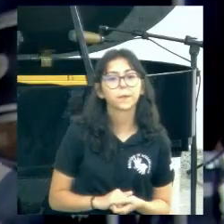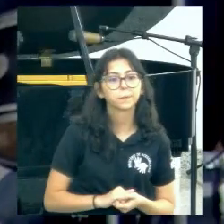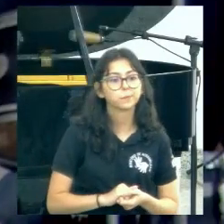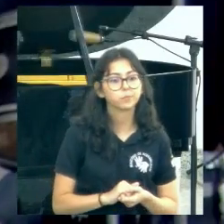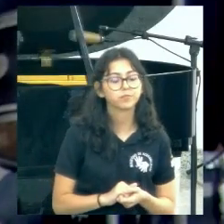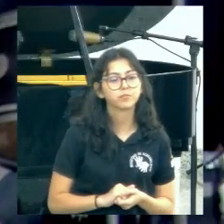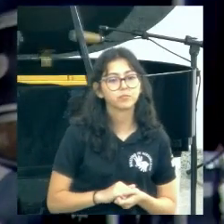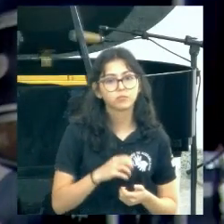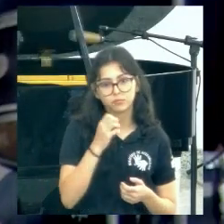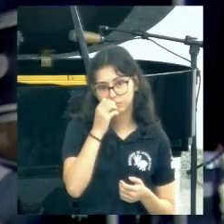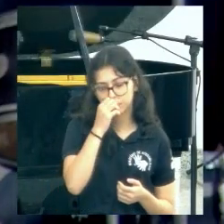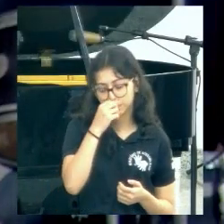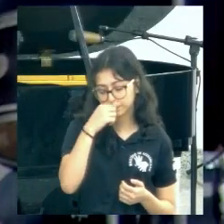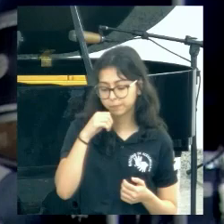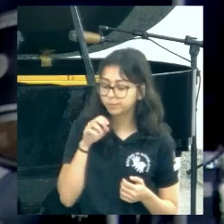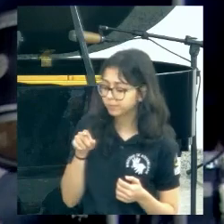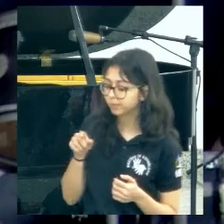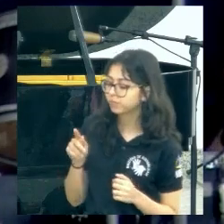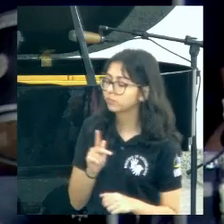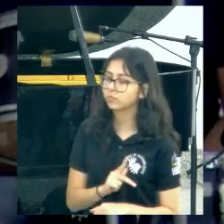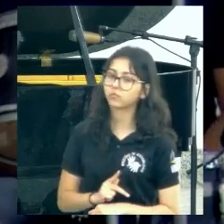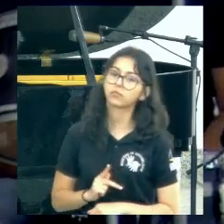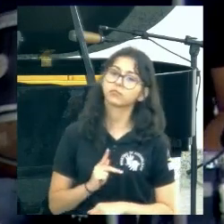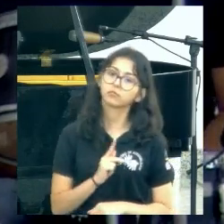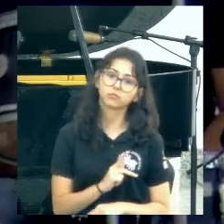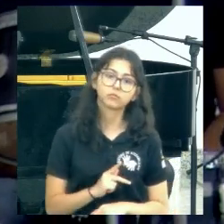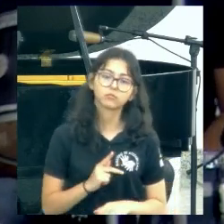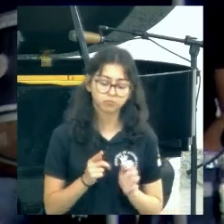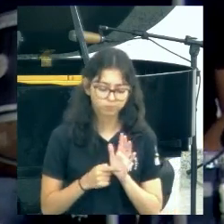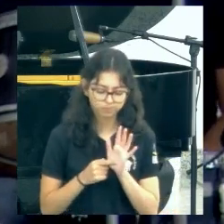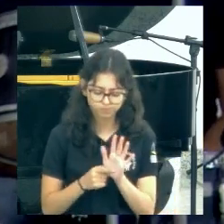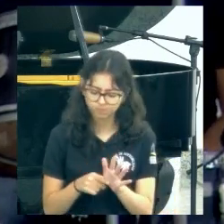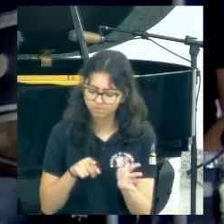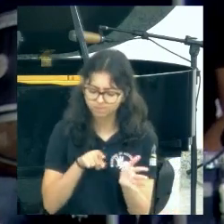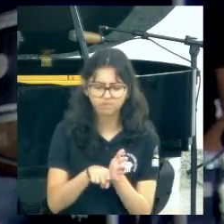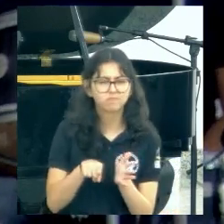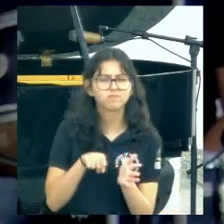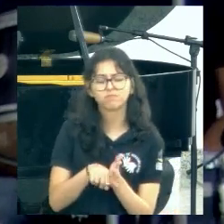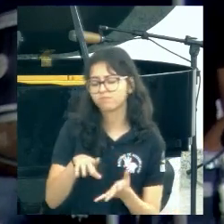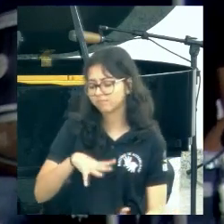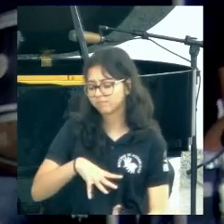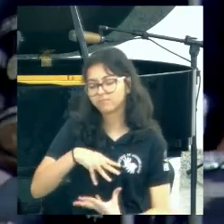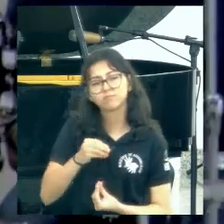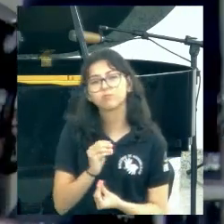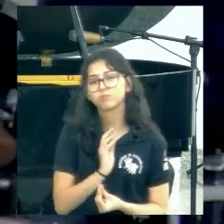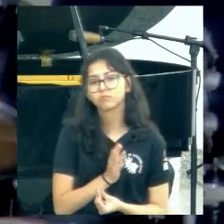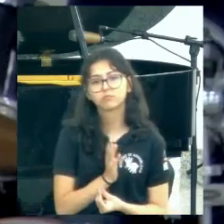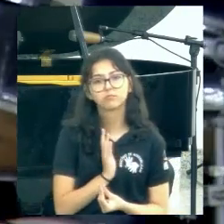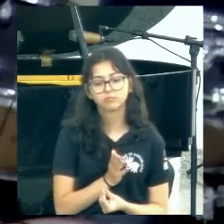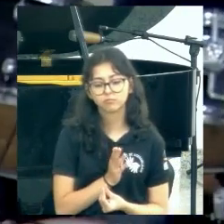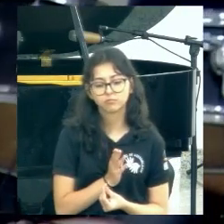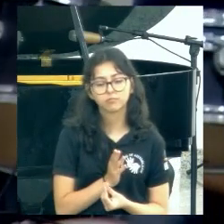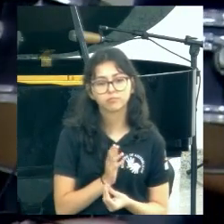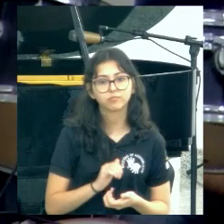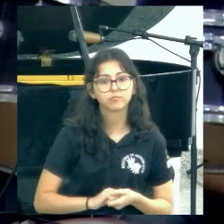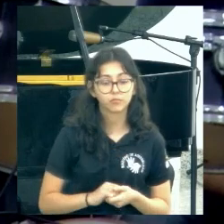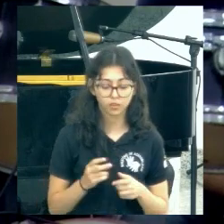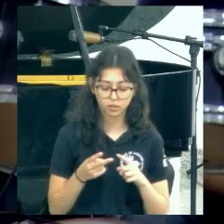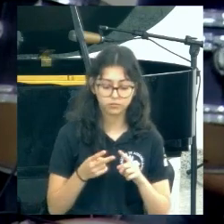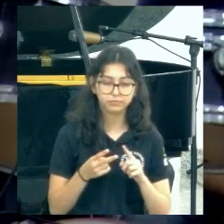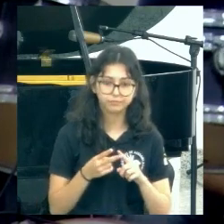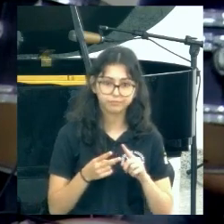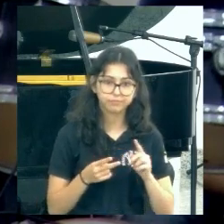Lá estava o apóstolo Paulo apresentando as indagações de sua alma, de seu coração. No segundo verso, eu não sei se